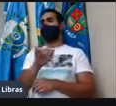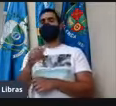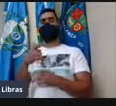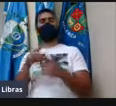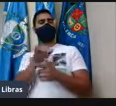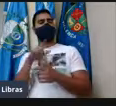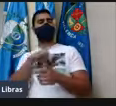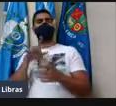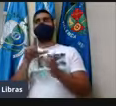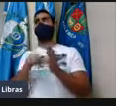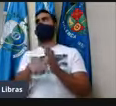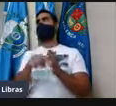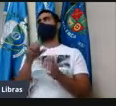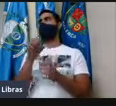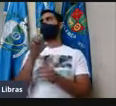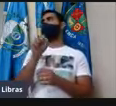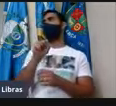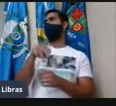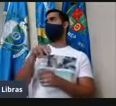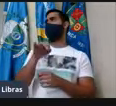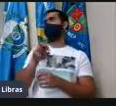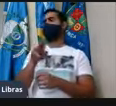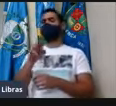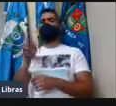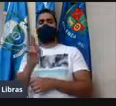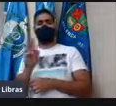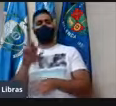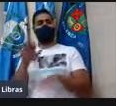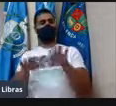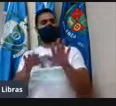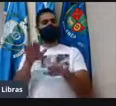se não estiverem, são 8 milhões de reais, mais